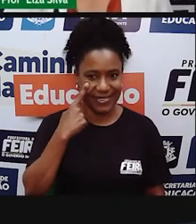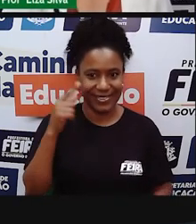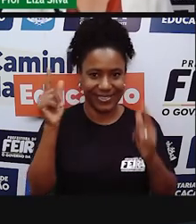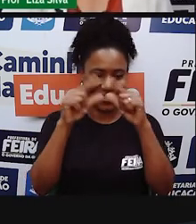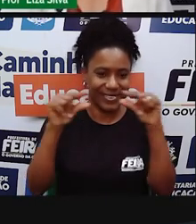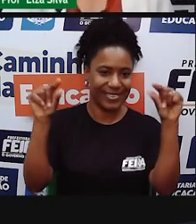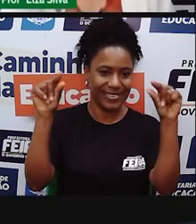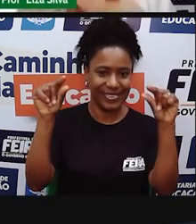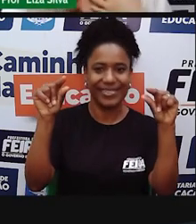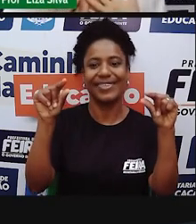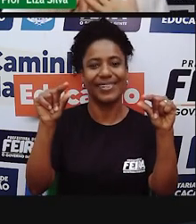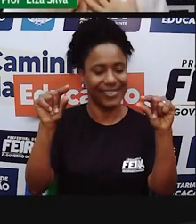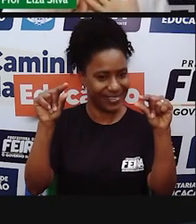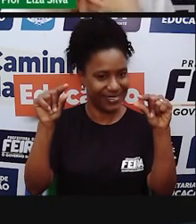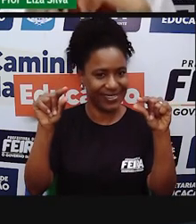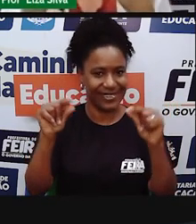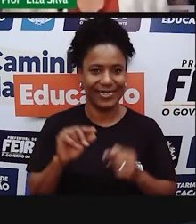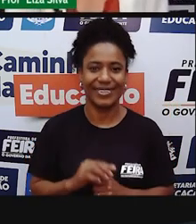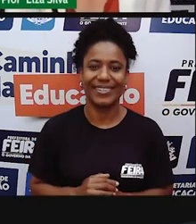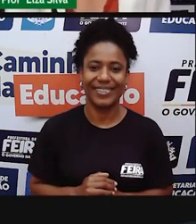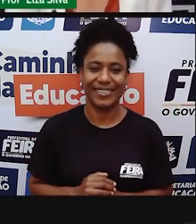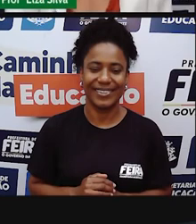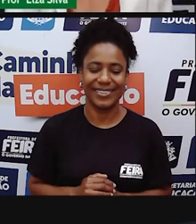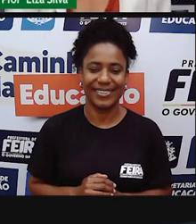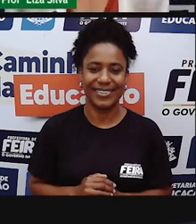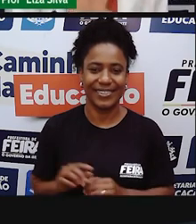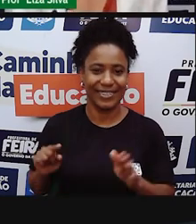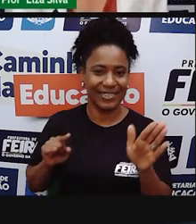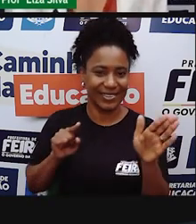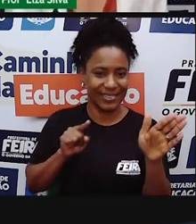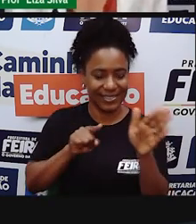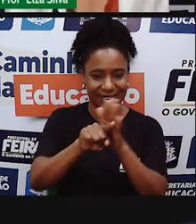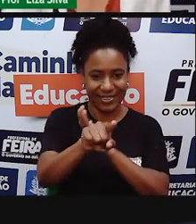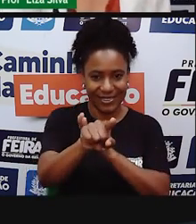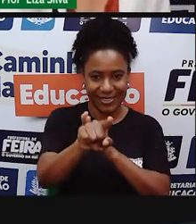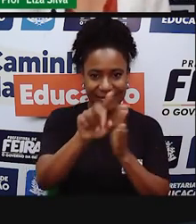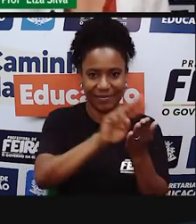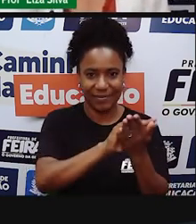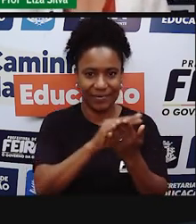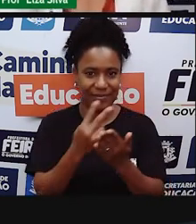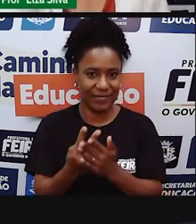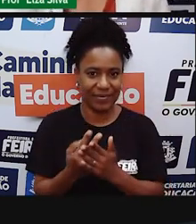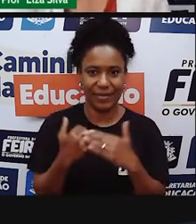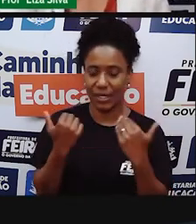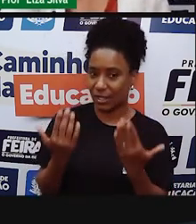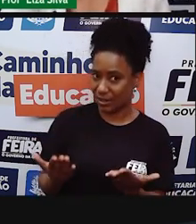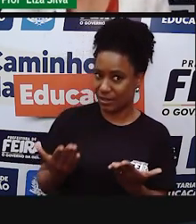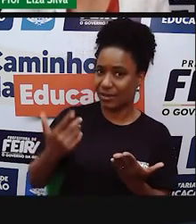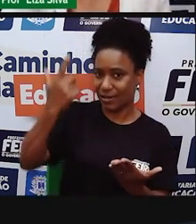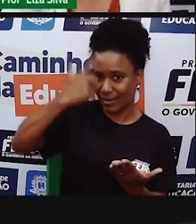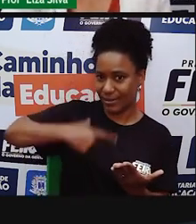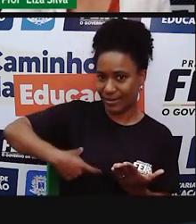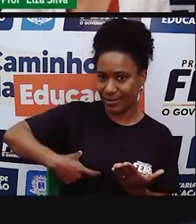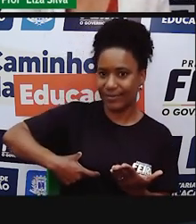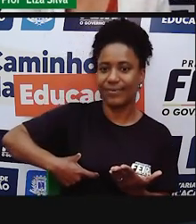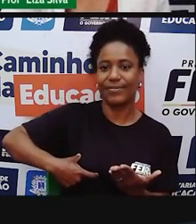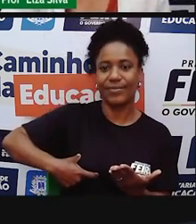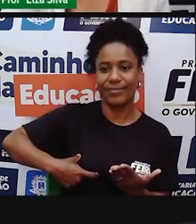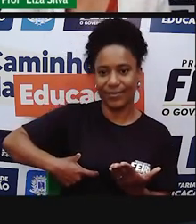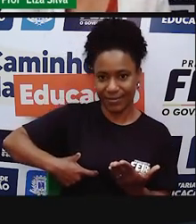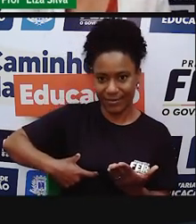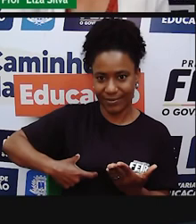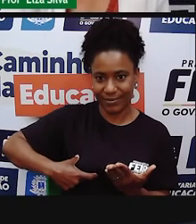4. This is me and these are my foster parents. Este sou eu e meus